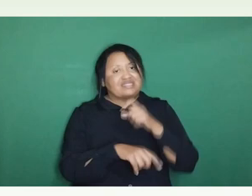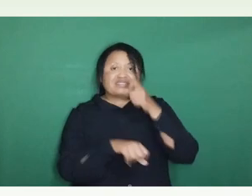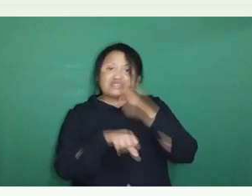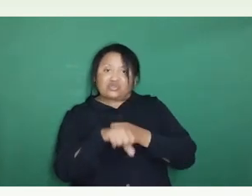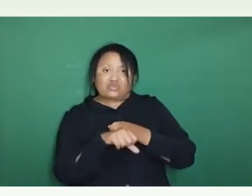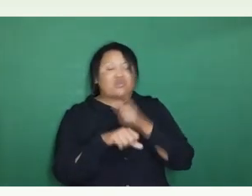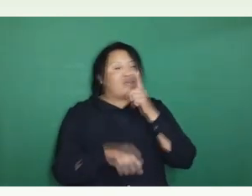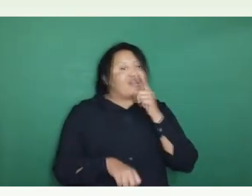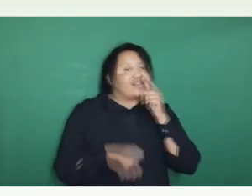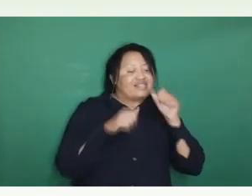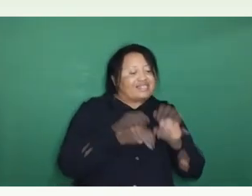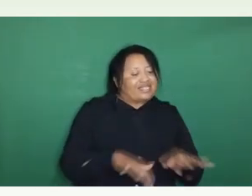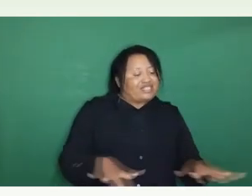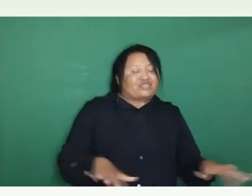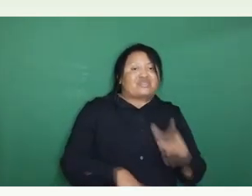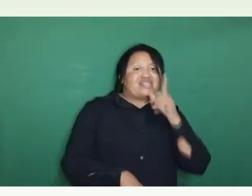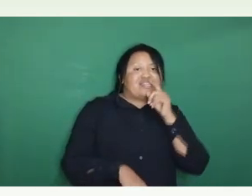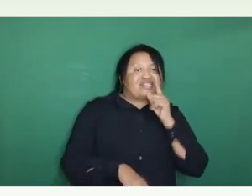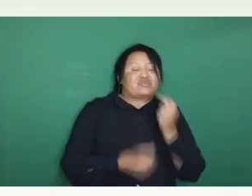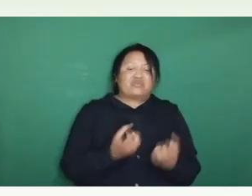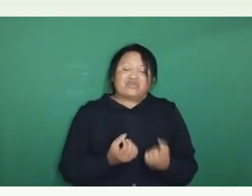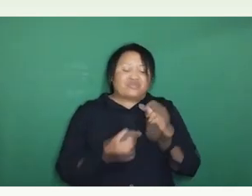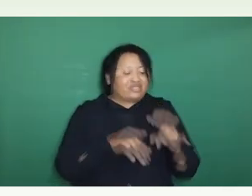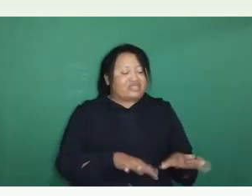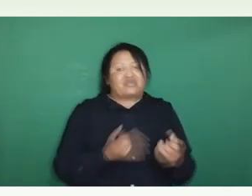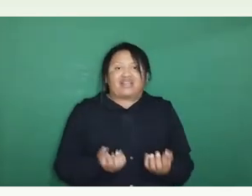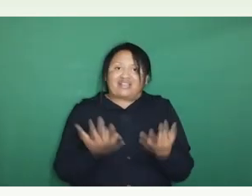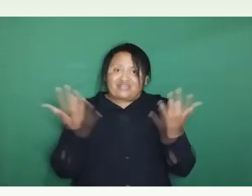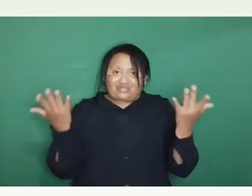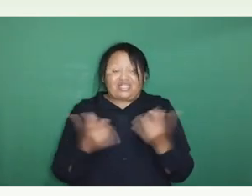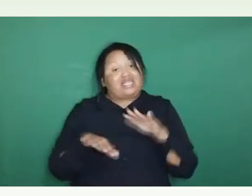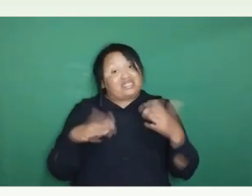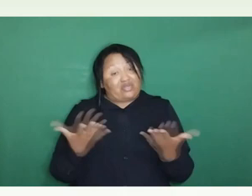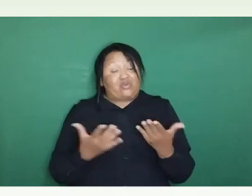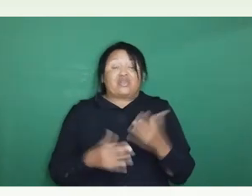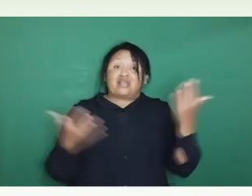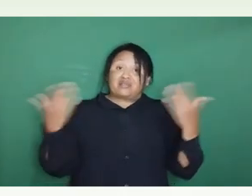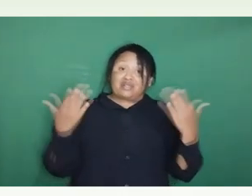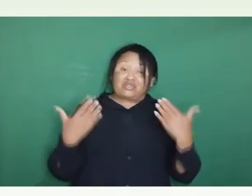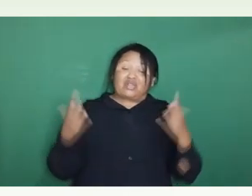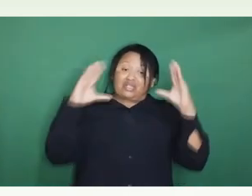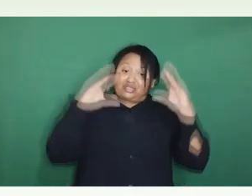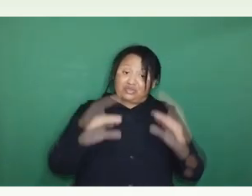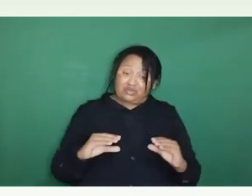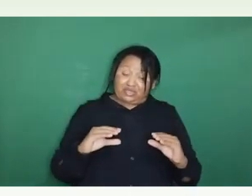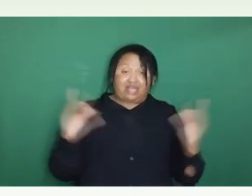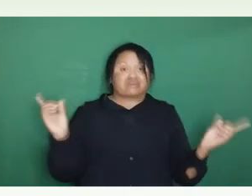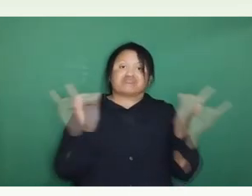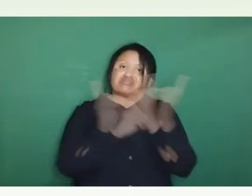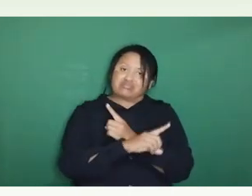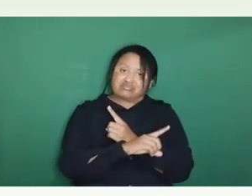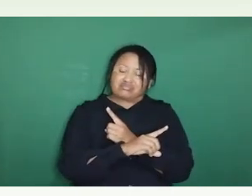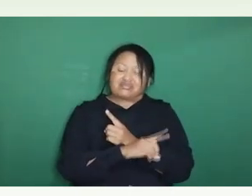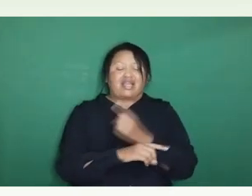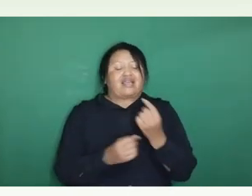que passar de sólido para líquido de líquido para gasoso e com a redução da temperatura acontece o inverso de